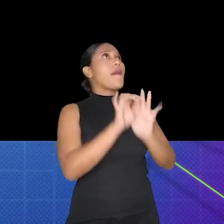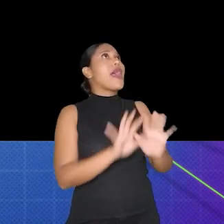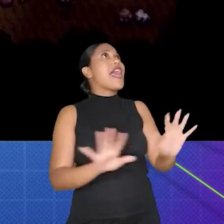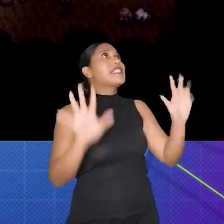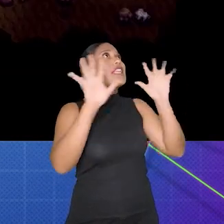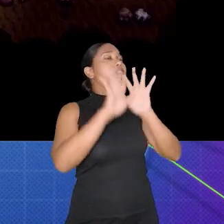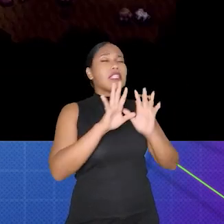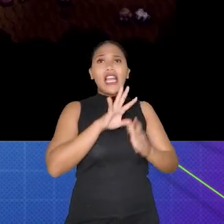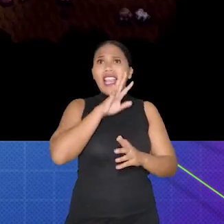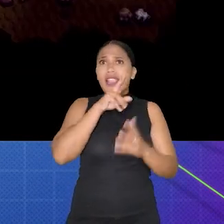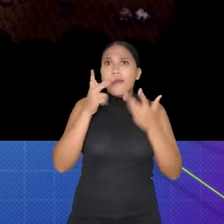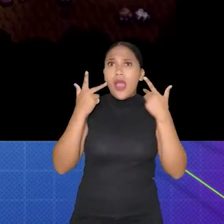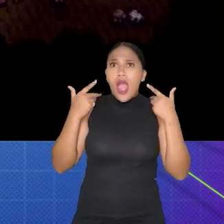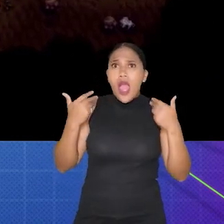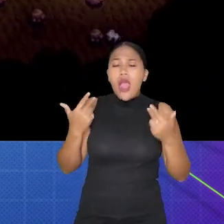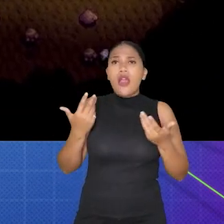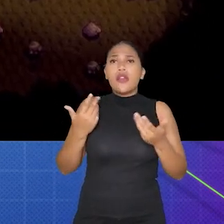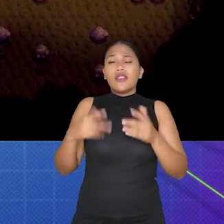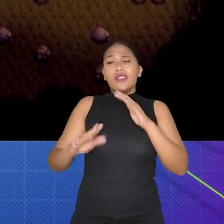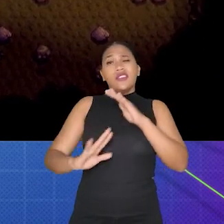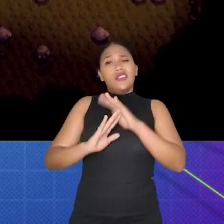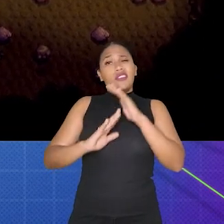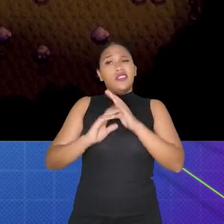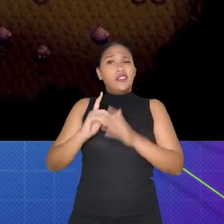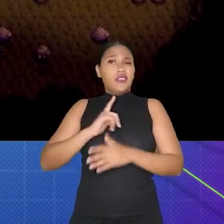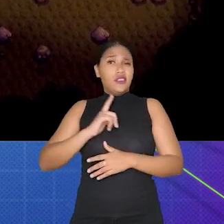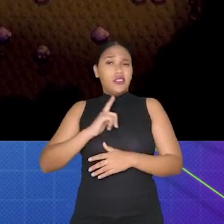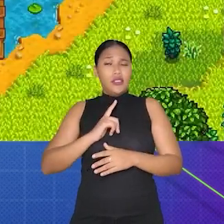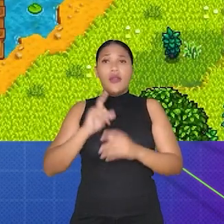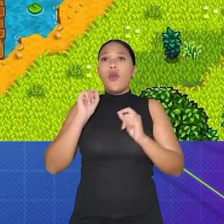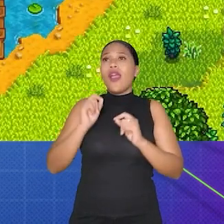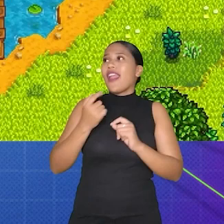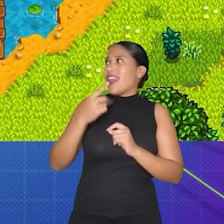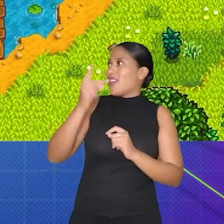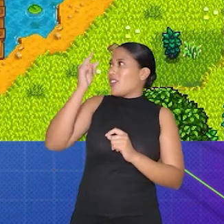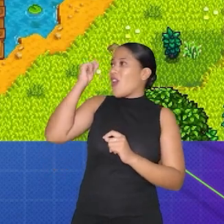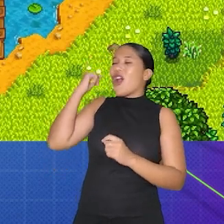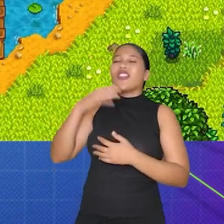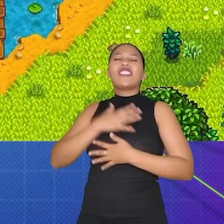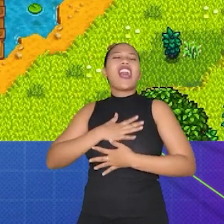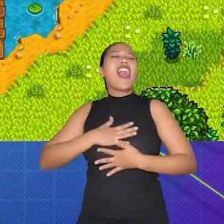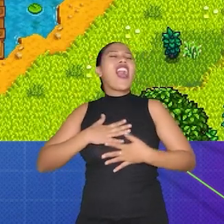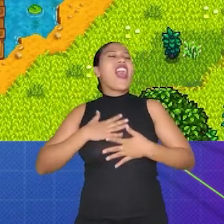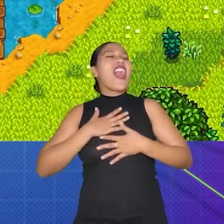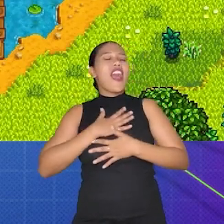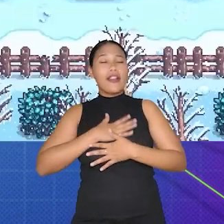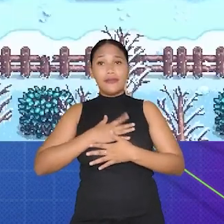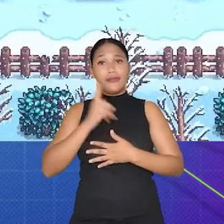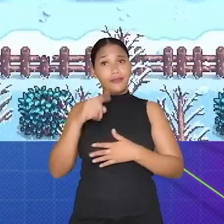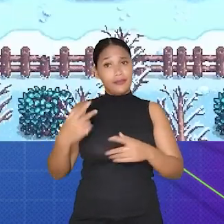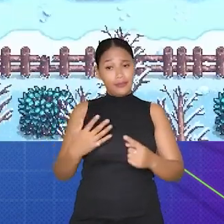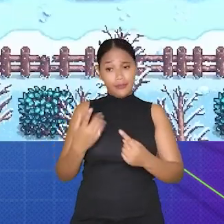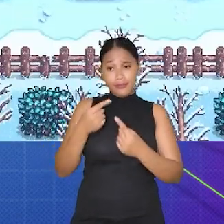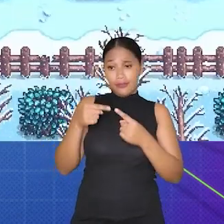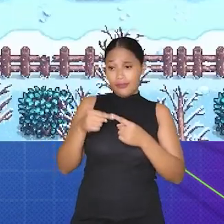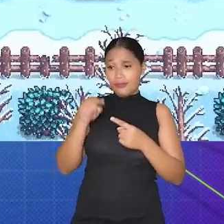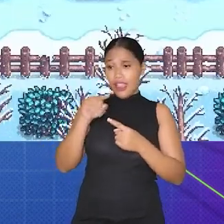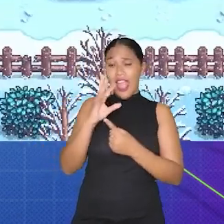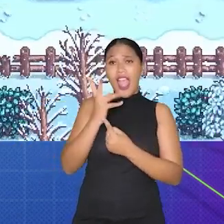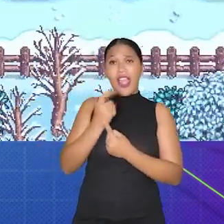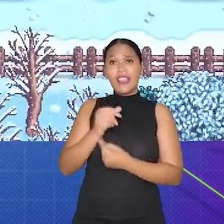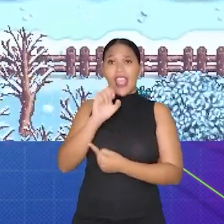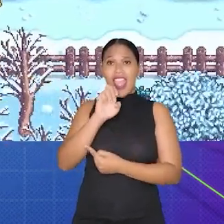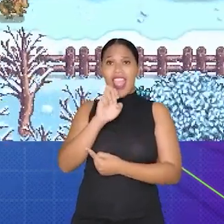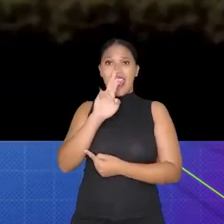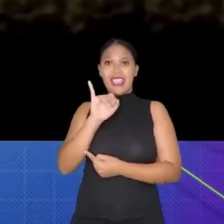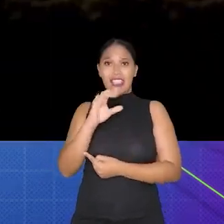as paisagens e animais, e utiliza uma paleta de cores limitada para criar uma estética retrô e nostálgica. O estilo de arte em pixel art